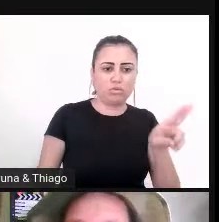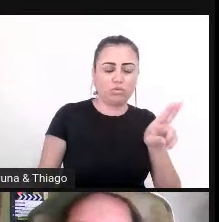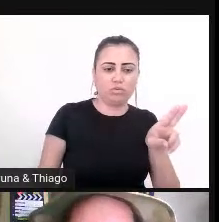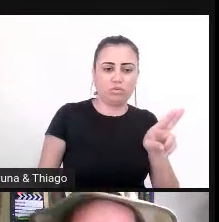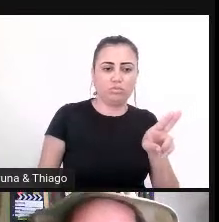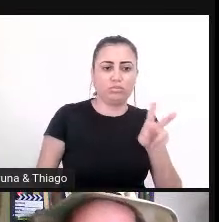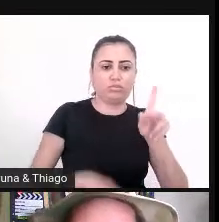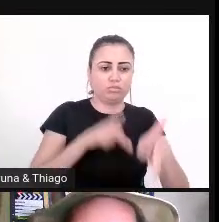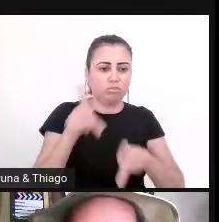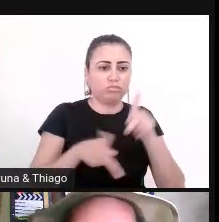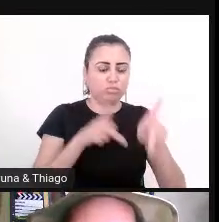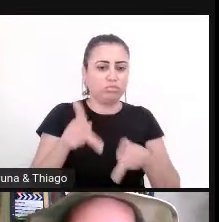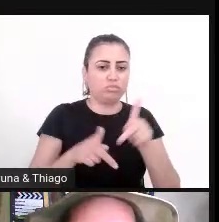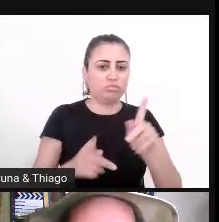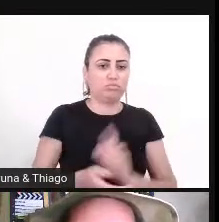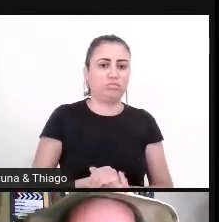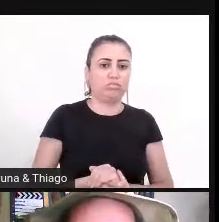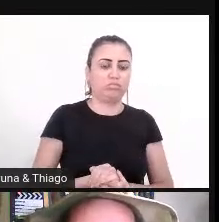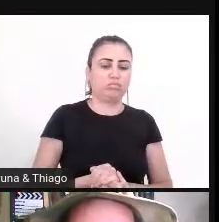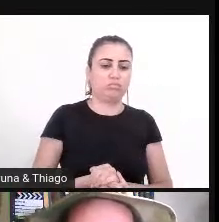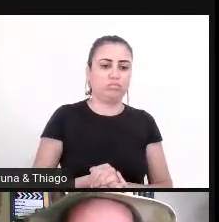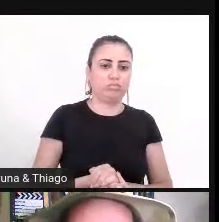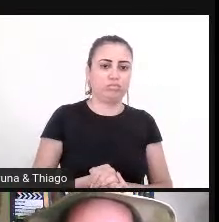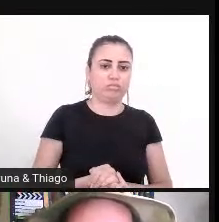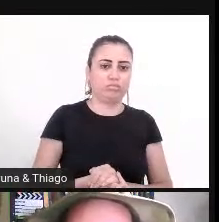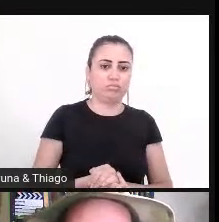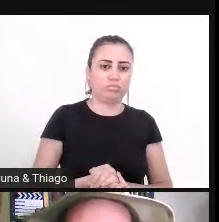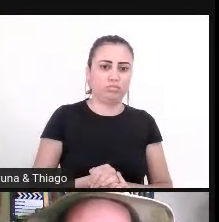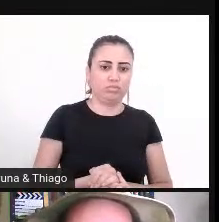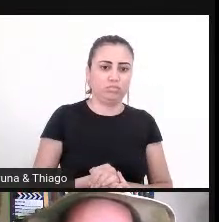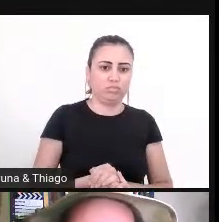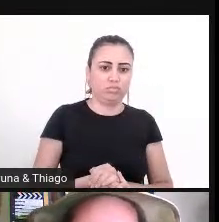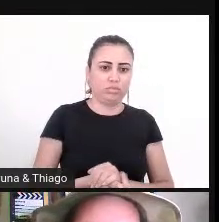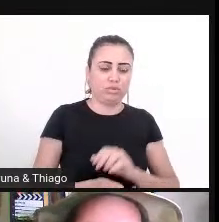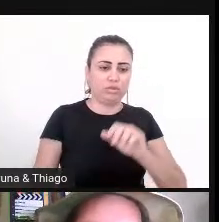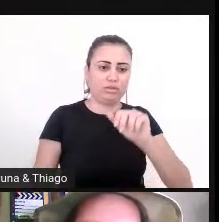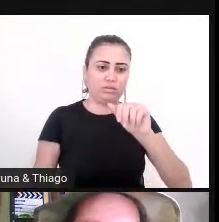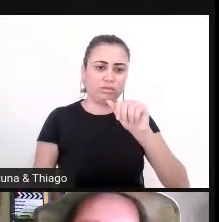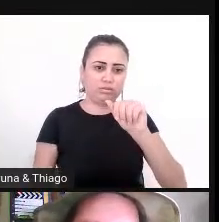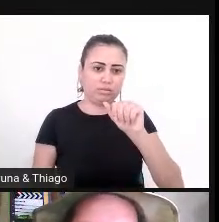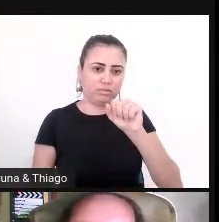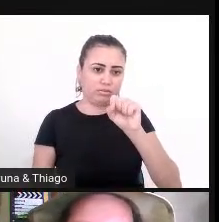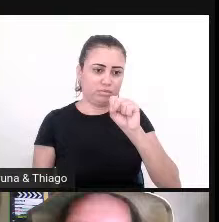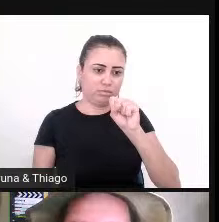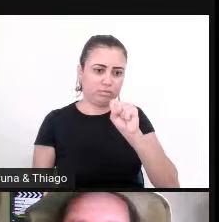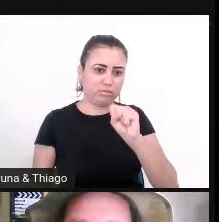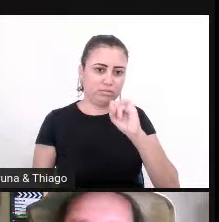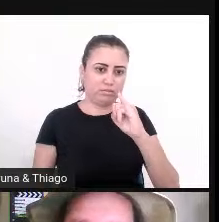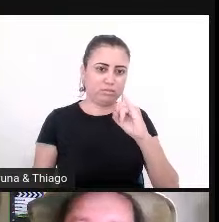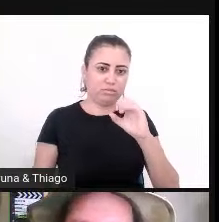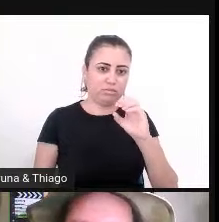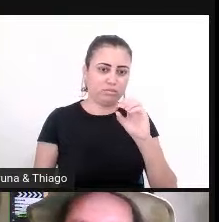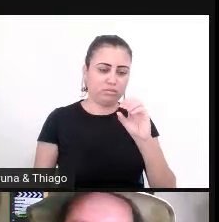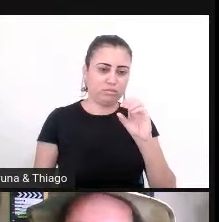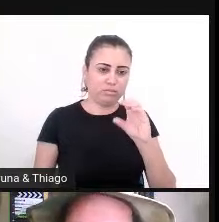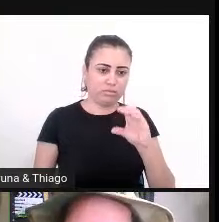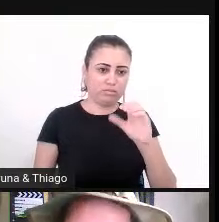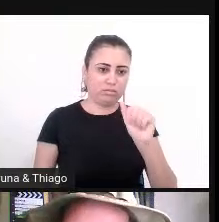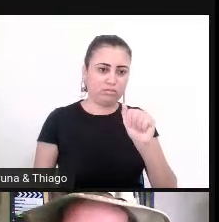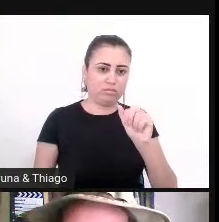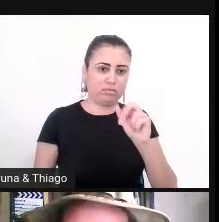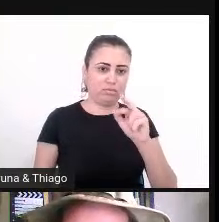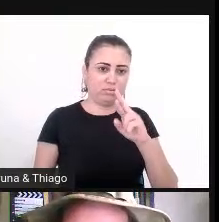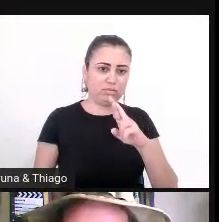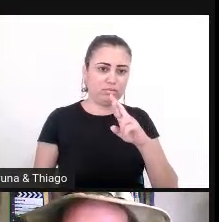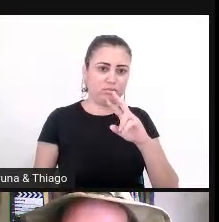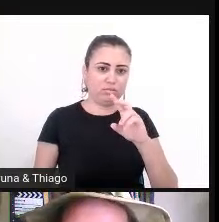Latrodectus geométricos. A Sicaride, que é a aranha marrom. E a Terafroside, que são aí o grupo das caranguejeiras,